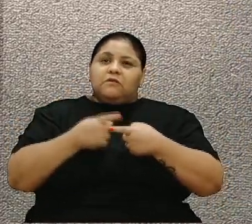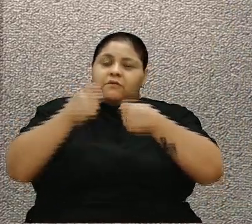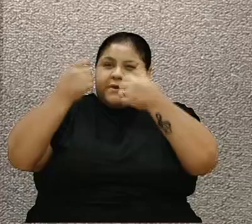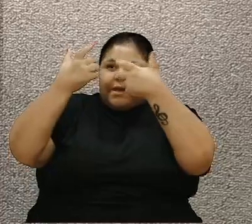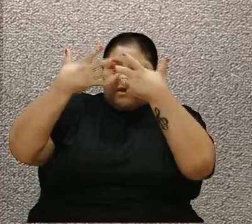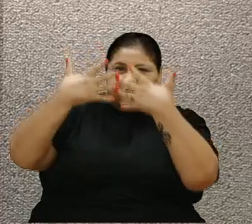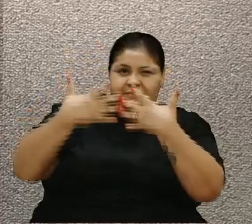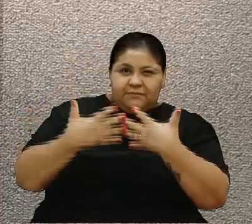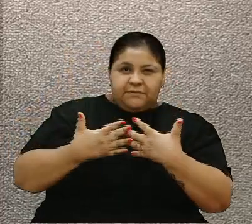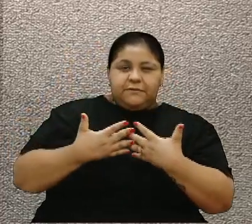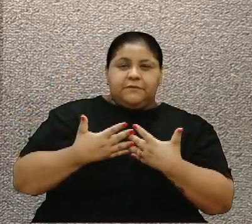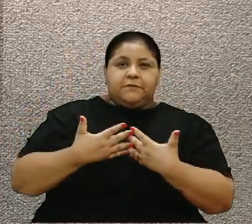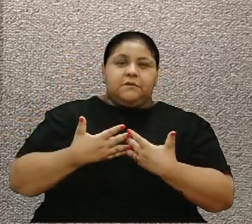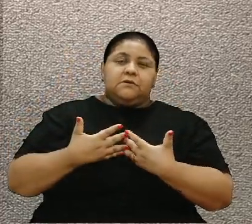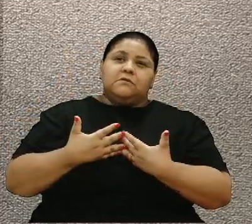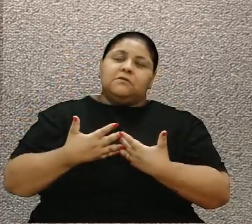um